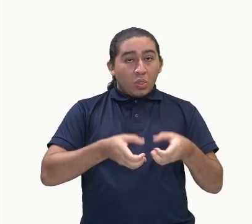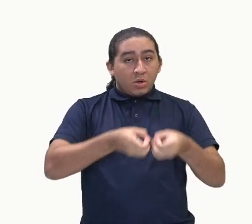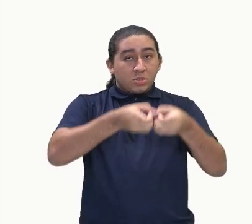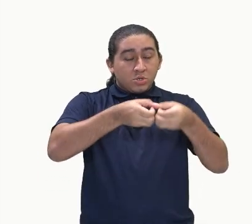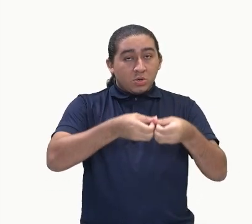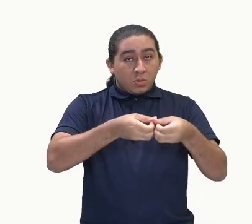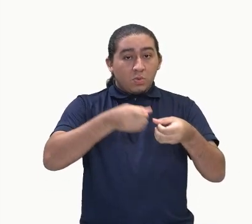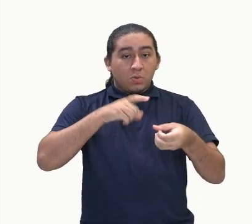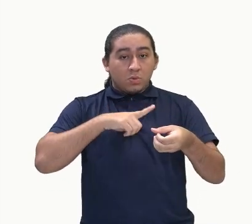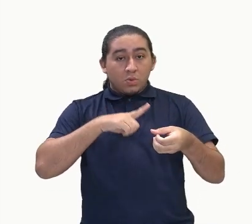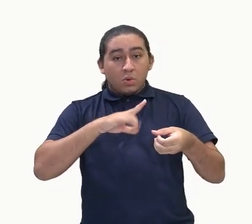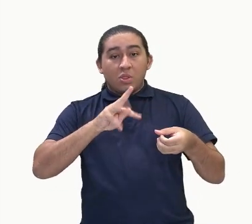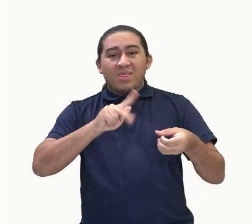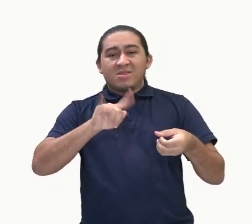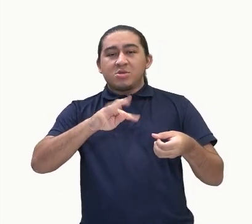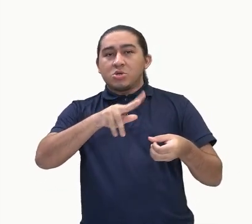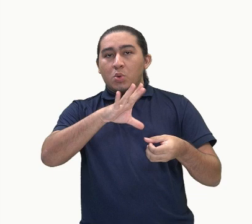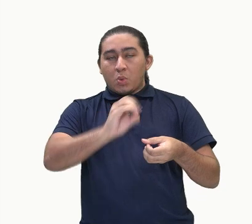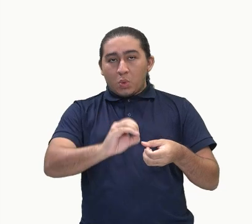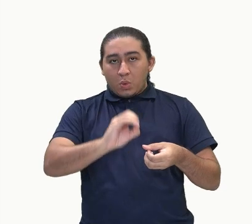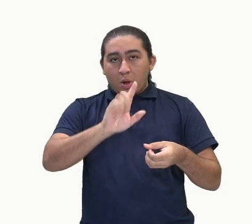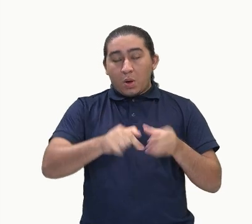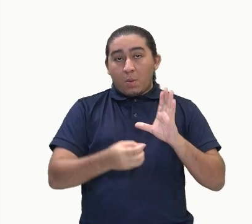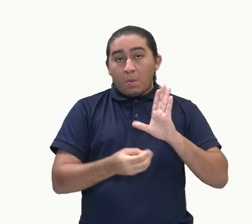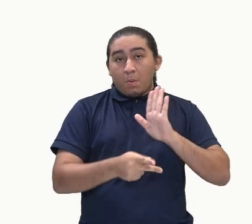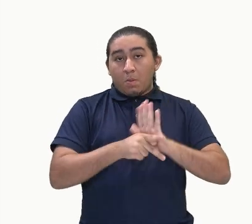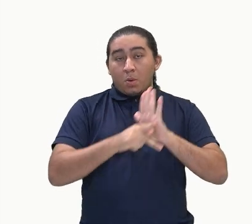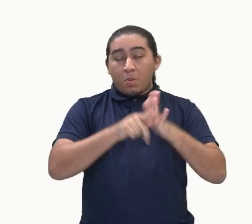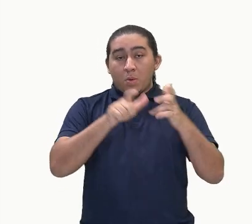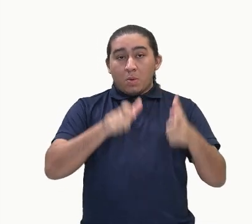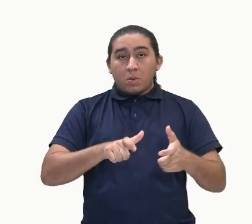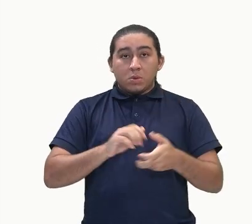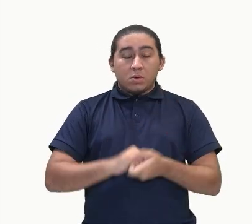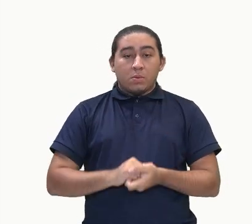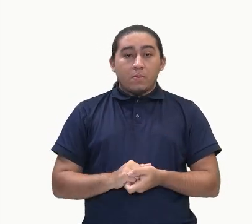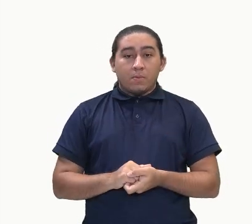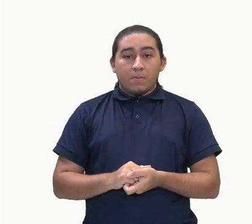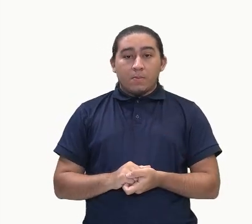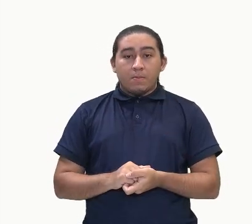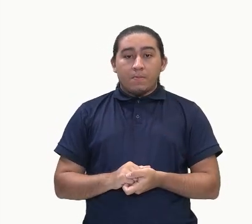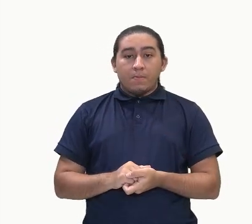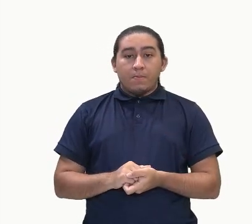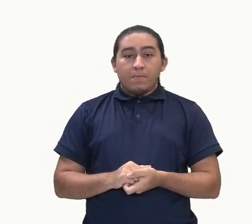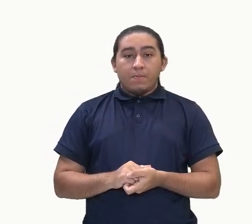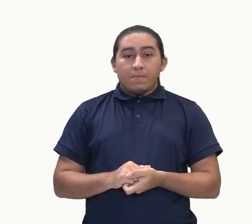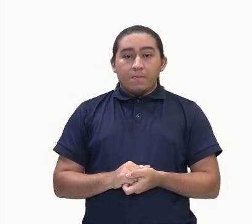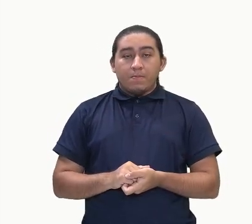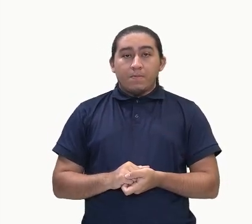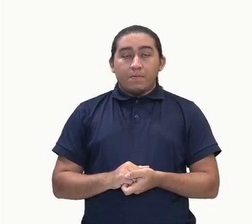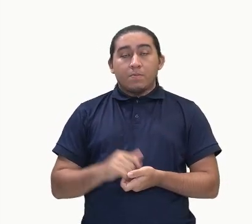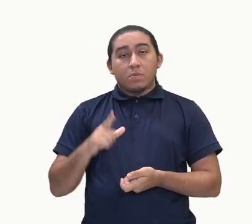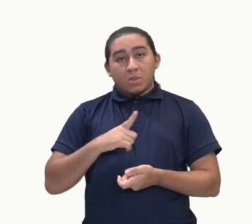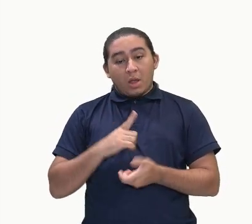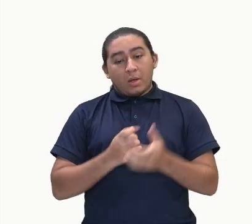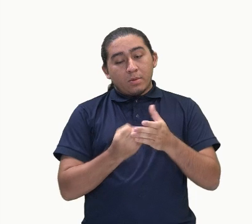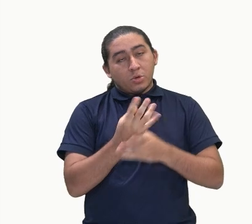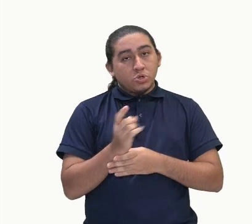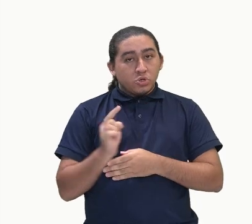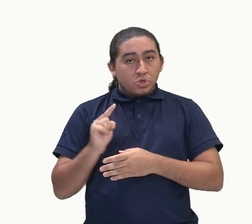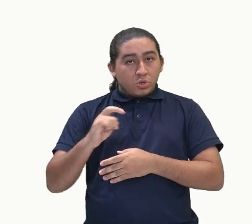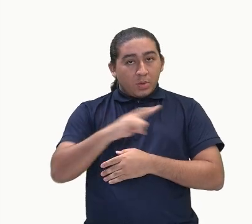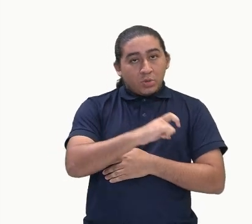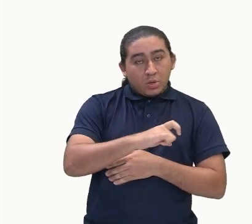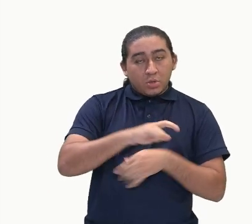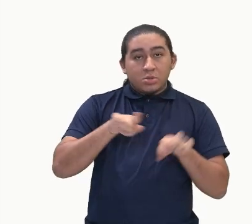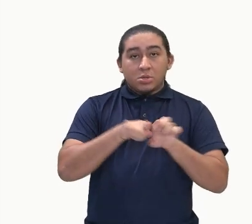de o testículo vai ser produtor ali tanto do espermatozoide, né? E também de